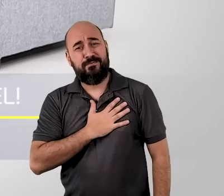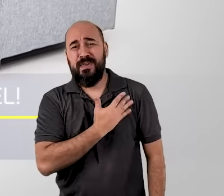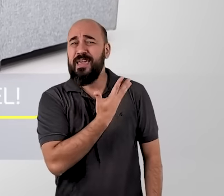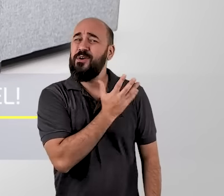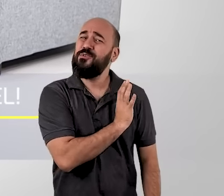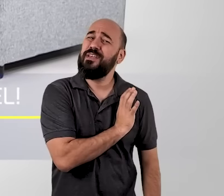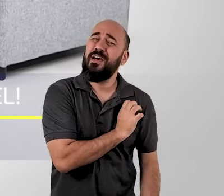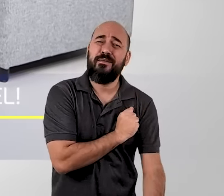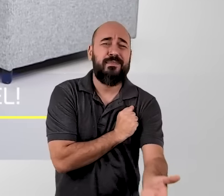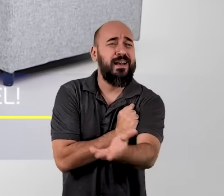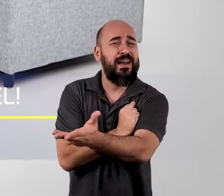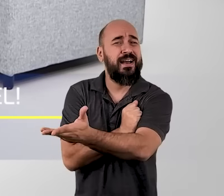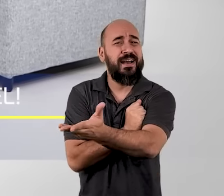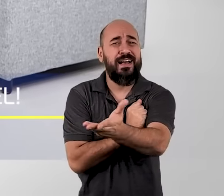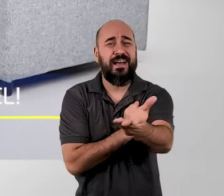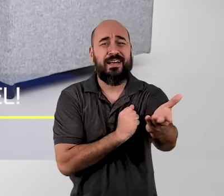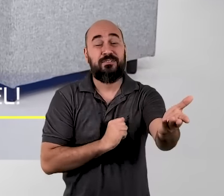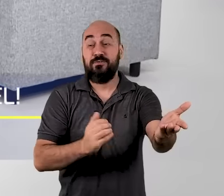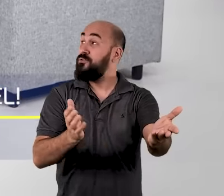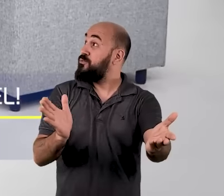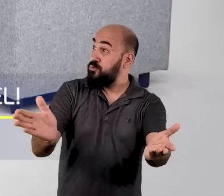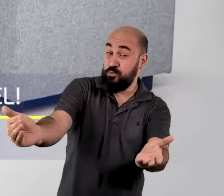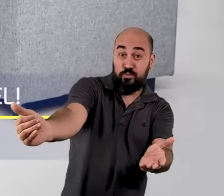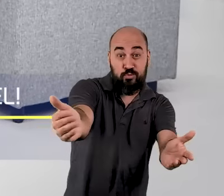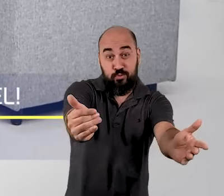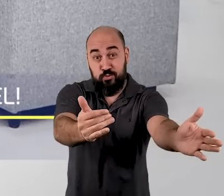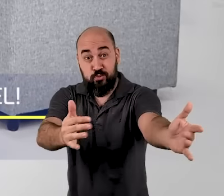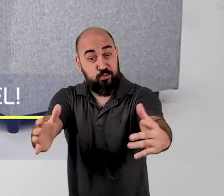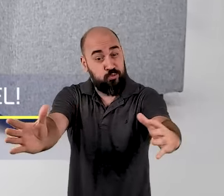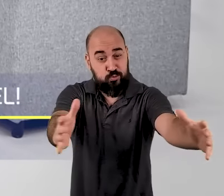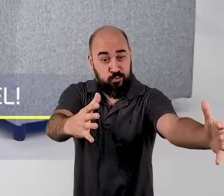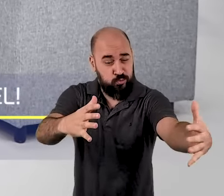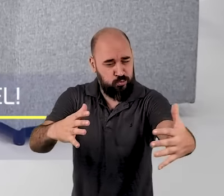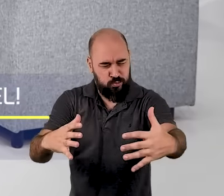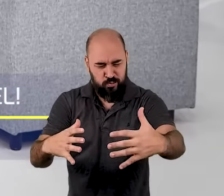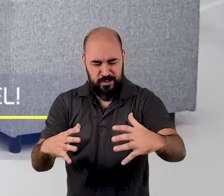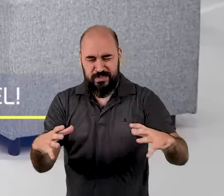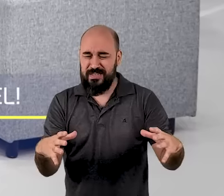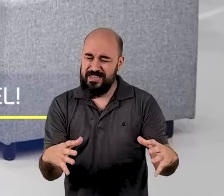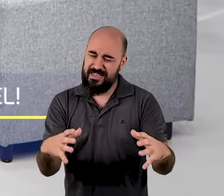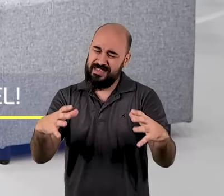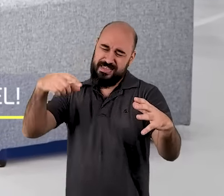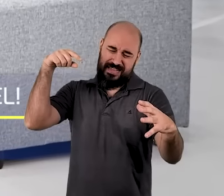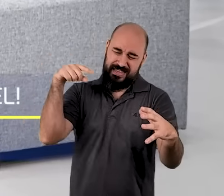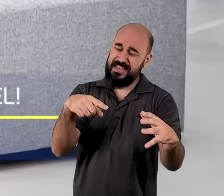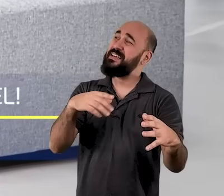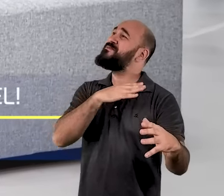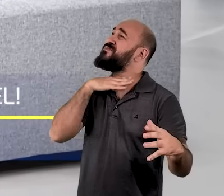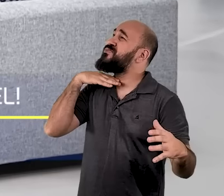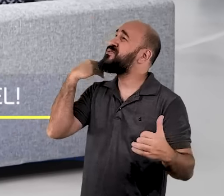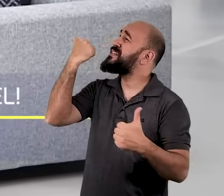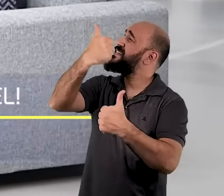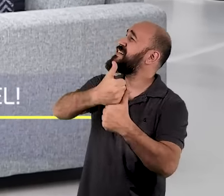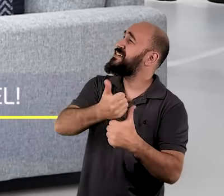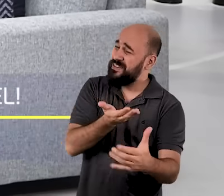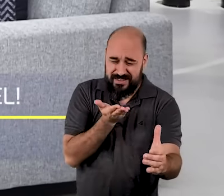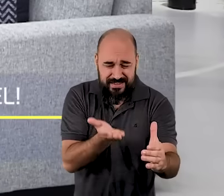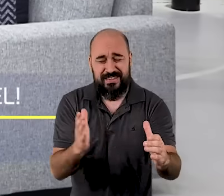buscar os meus amados e traz de volta aqueles por quem você